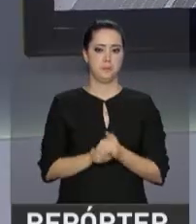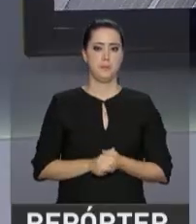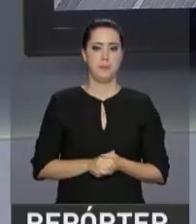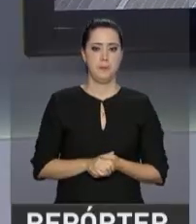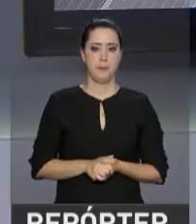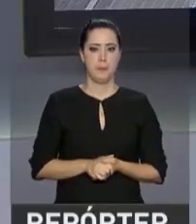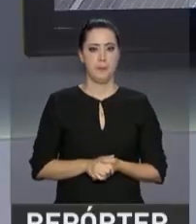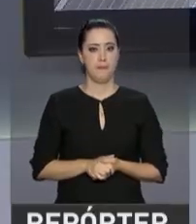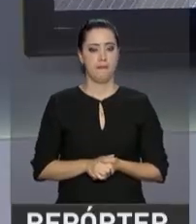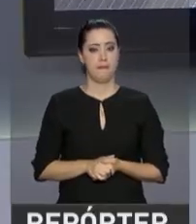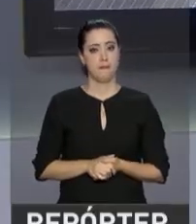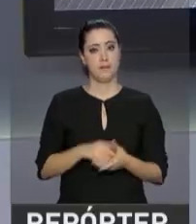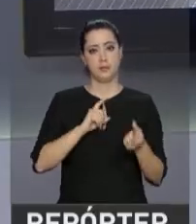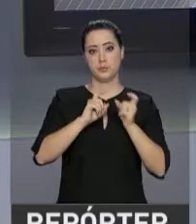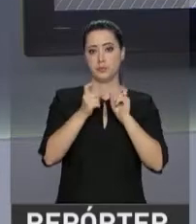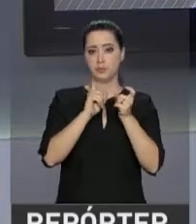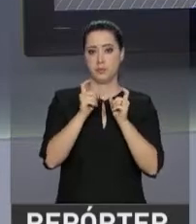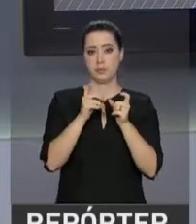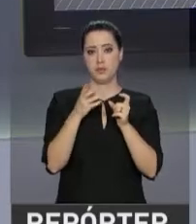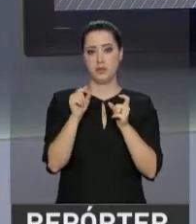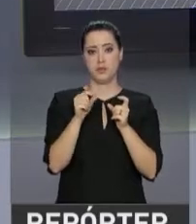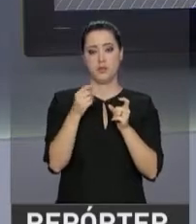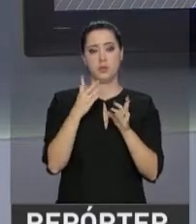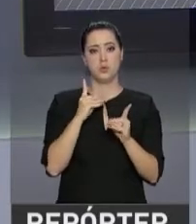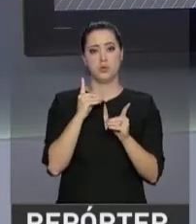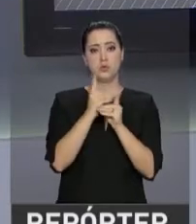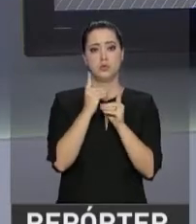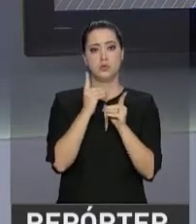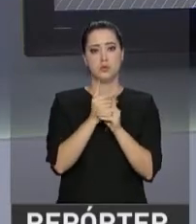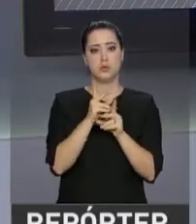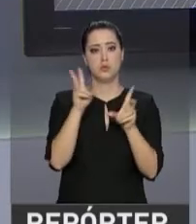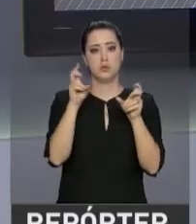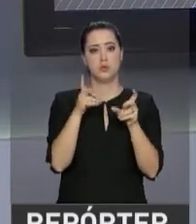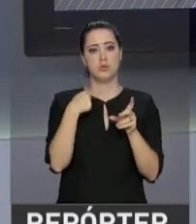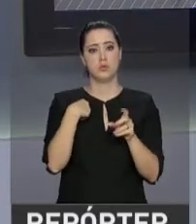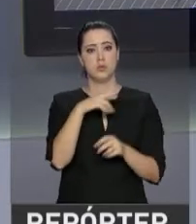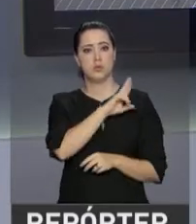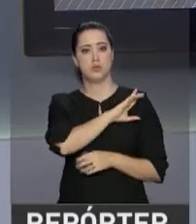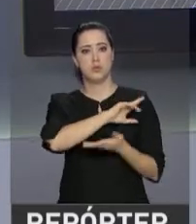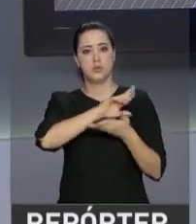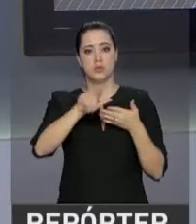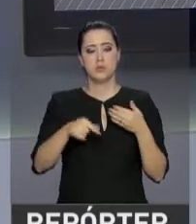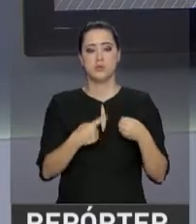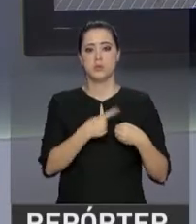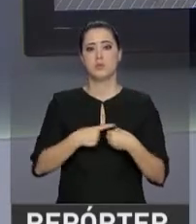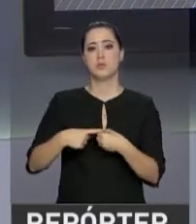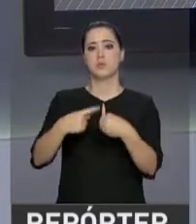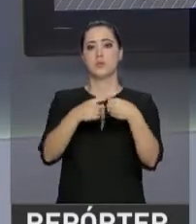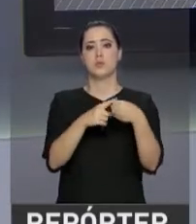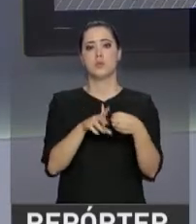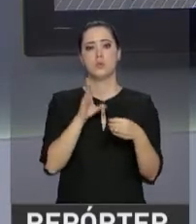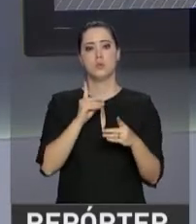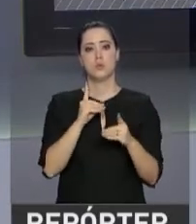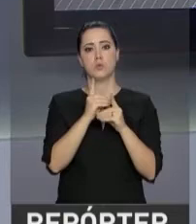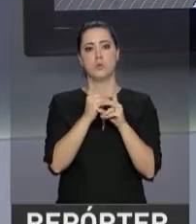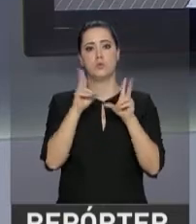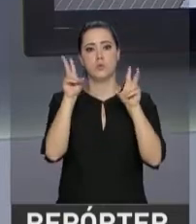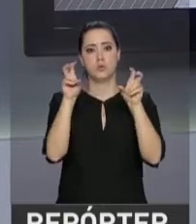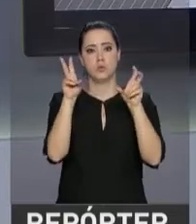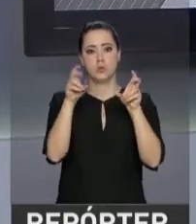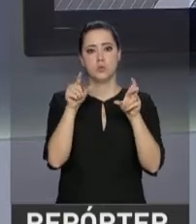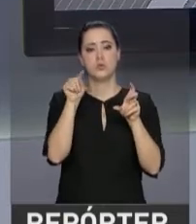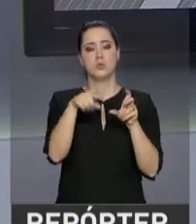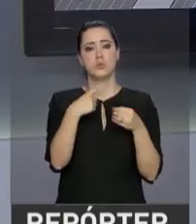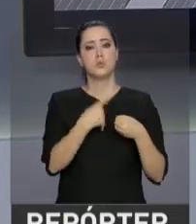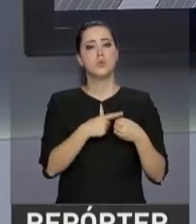a gestão foi tema de encontro realizado em brasília com representantes de vários municípios um dos assuntos discutidos